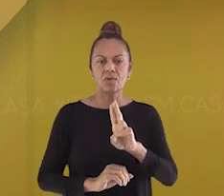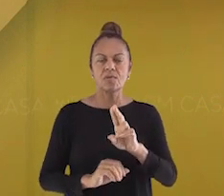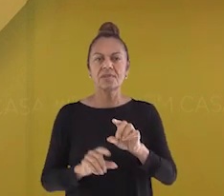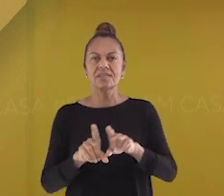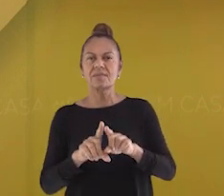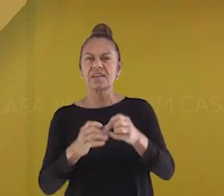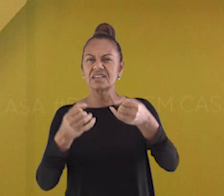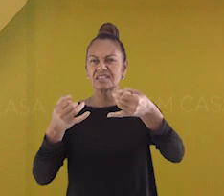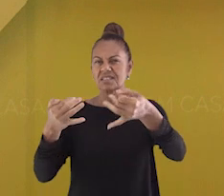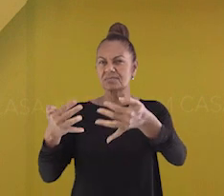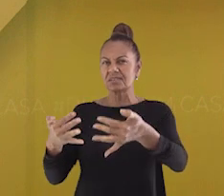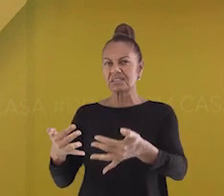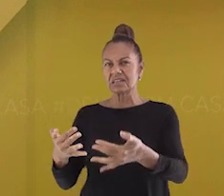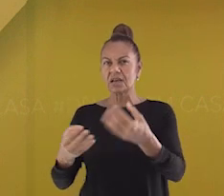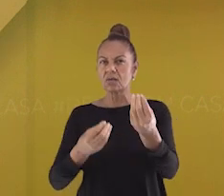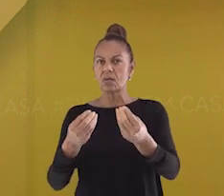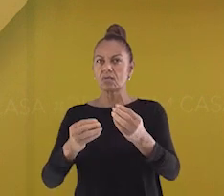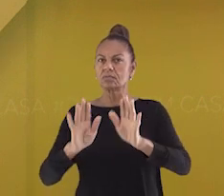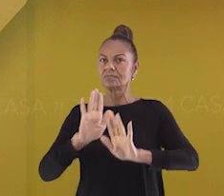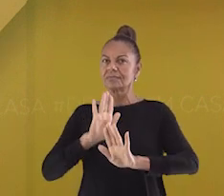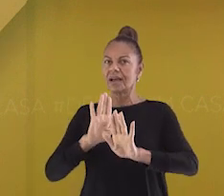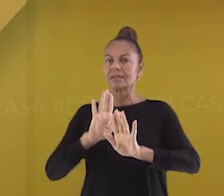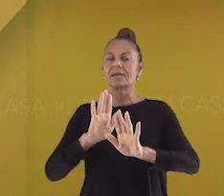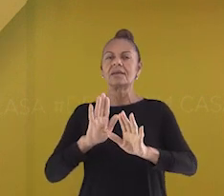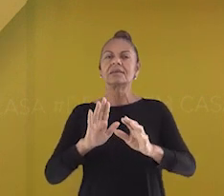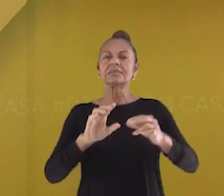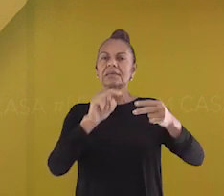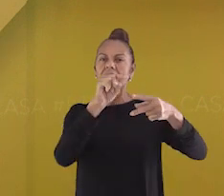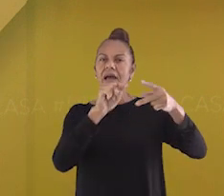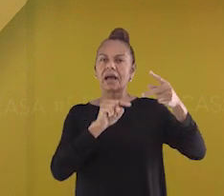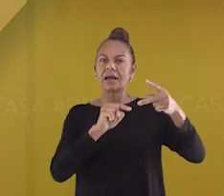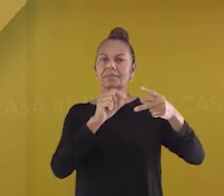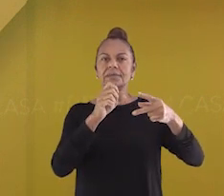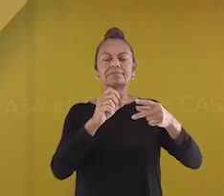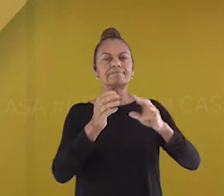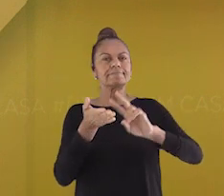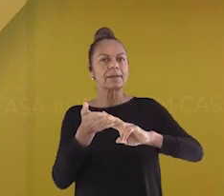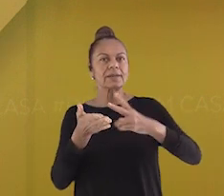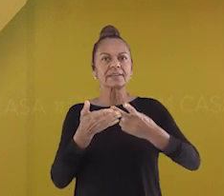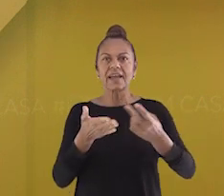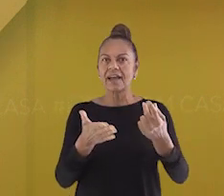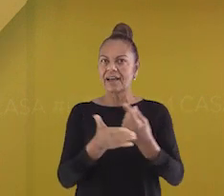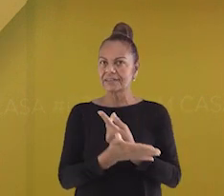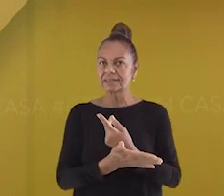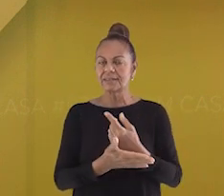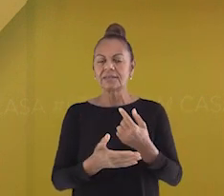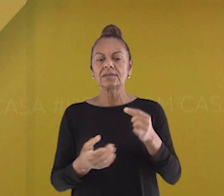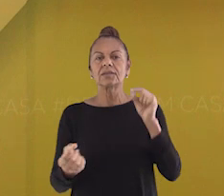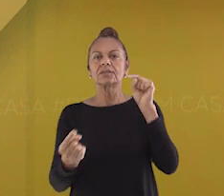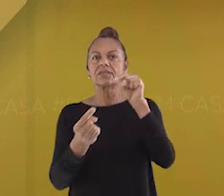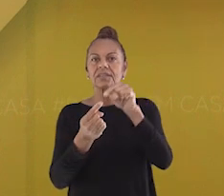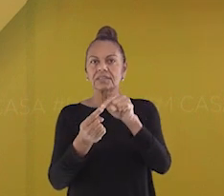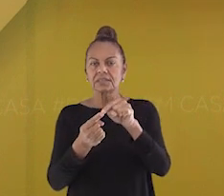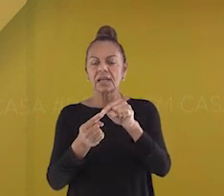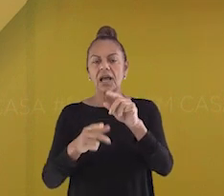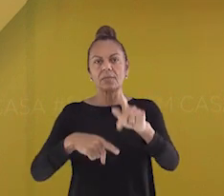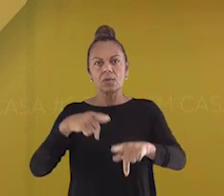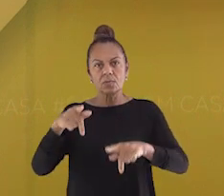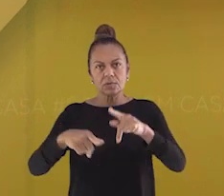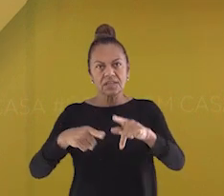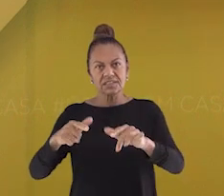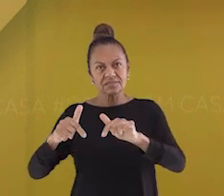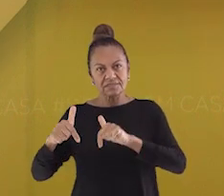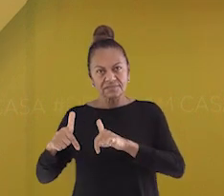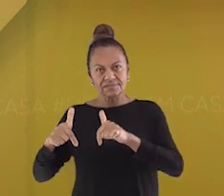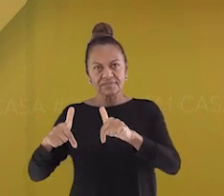conceito podem nos levar a duas interpretações erradas. Quando nos referimos à população